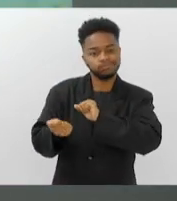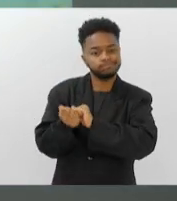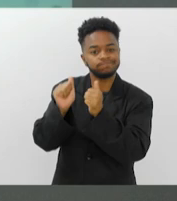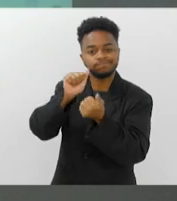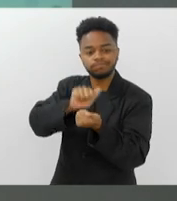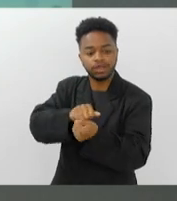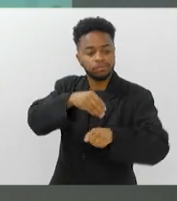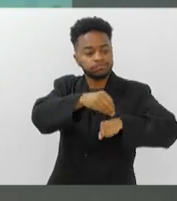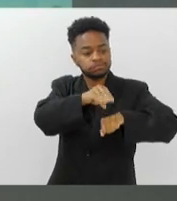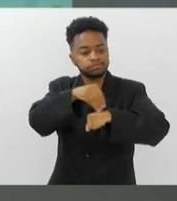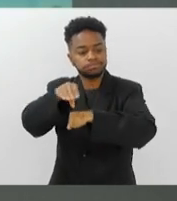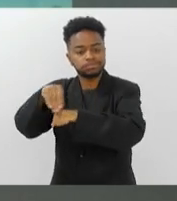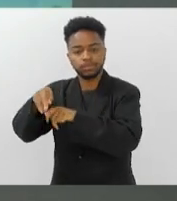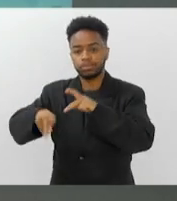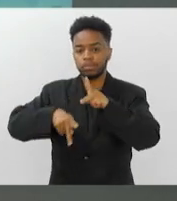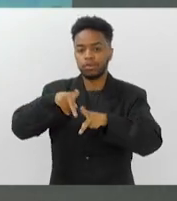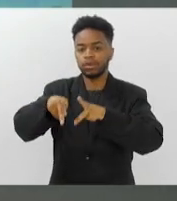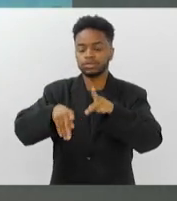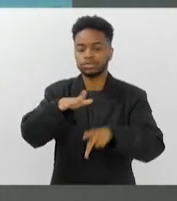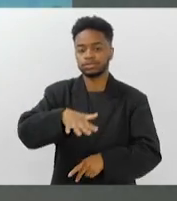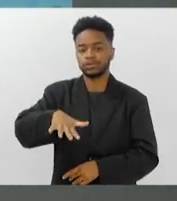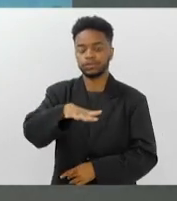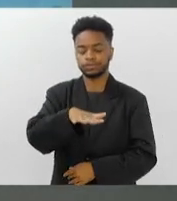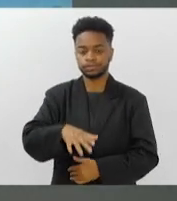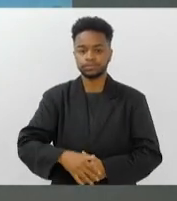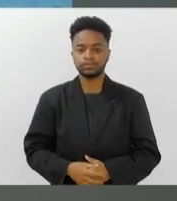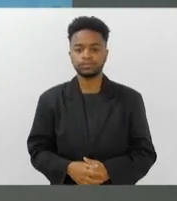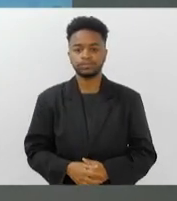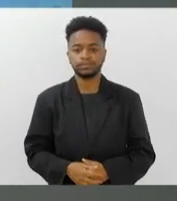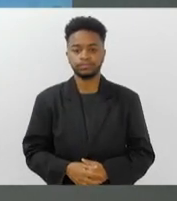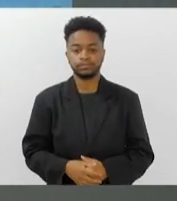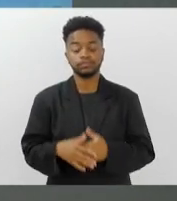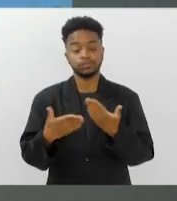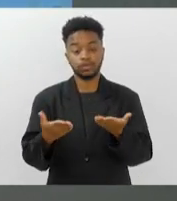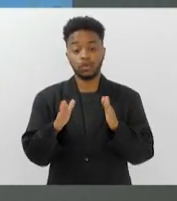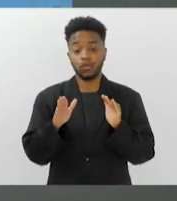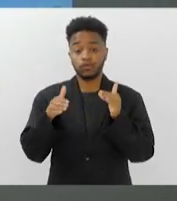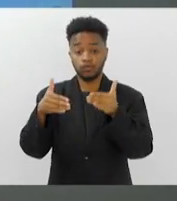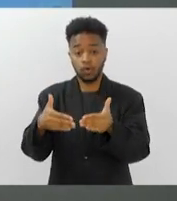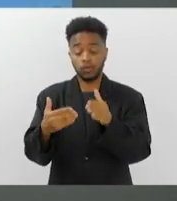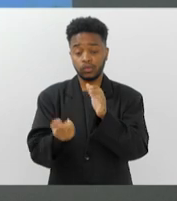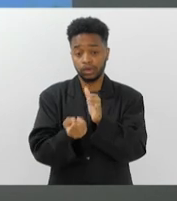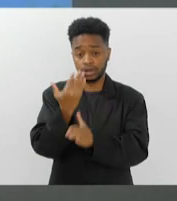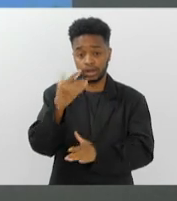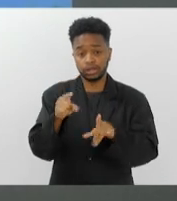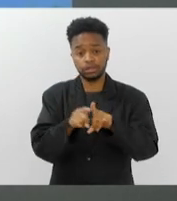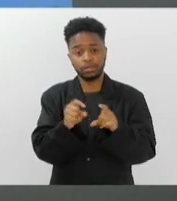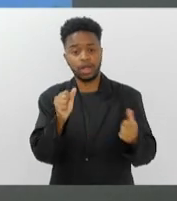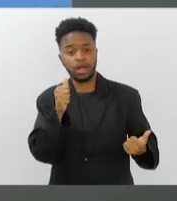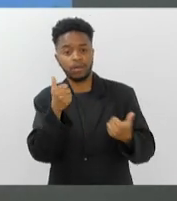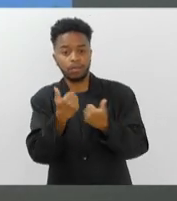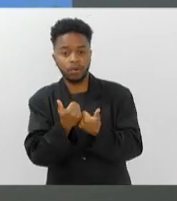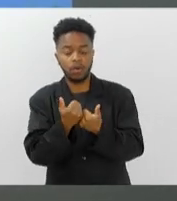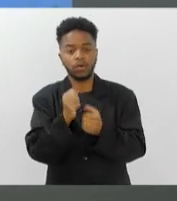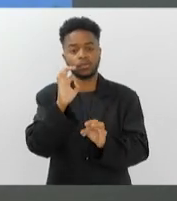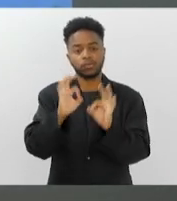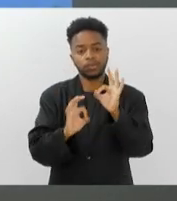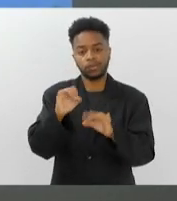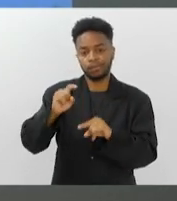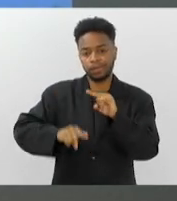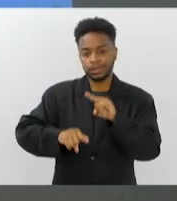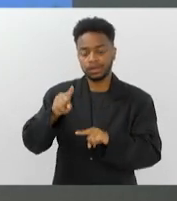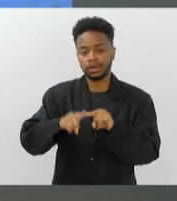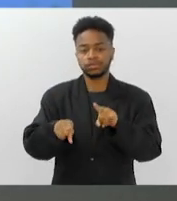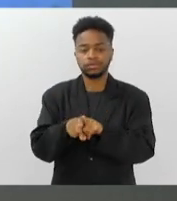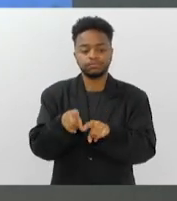e disseminar as informações paraa população geral então o fórum também cria e apoia a construção desses materiais dessas